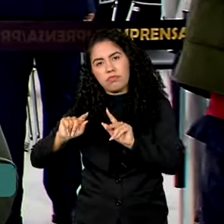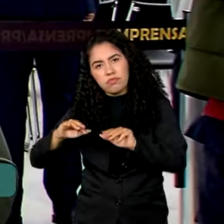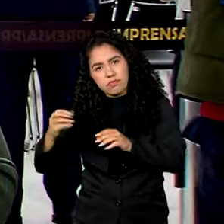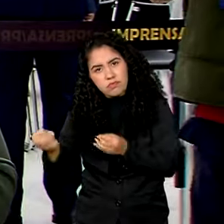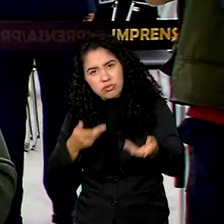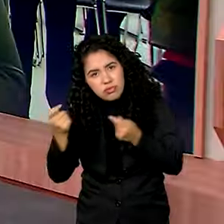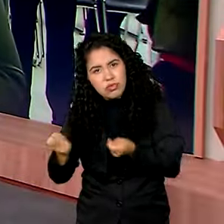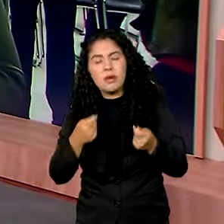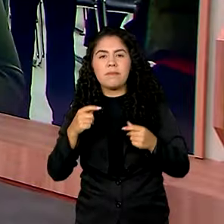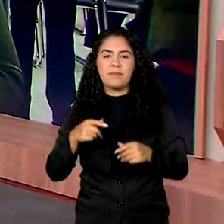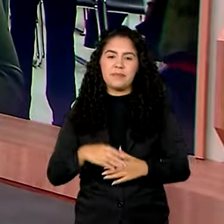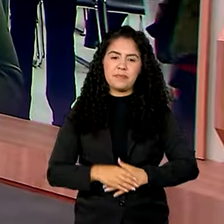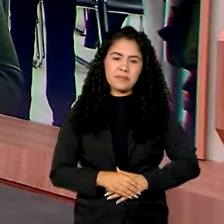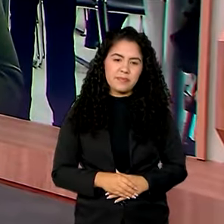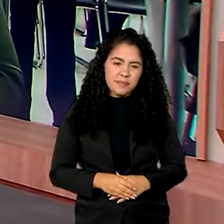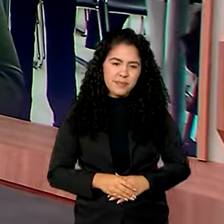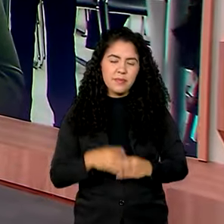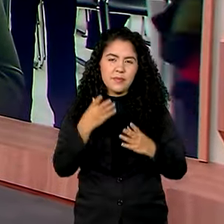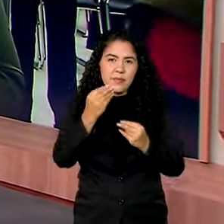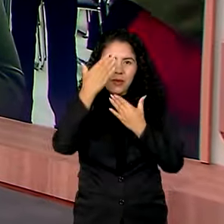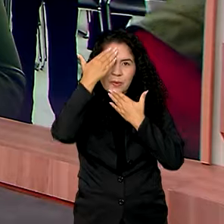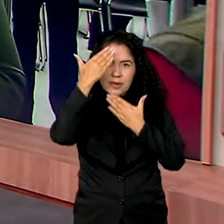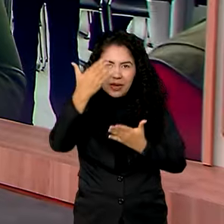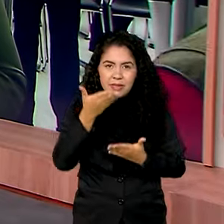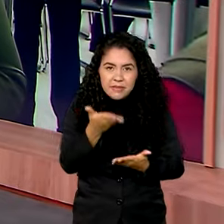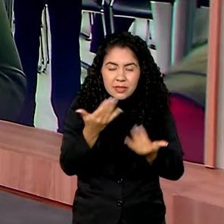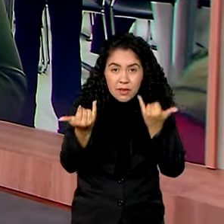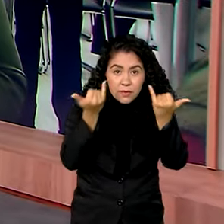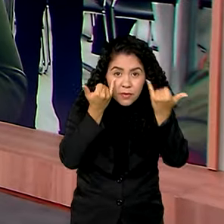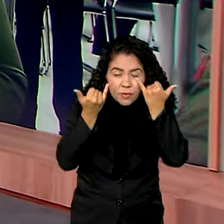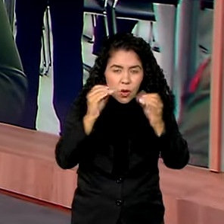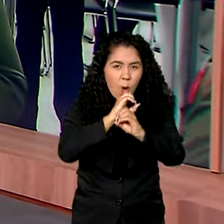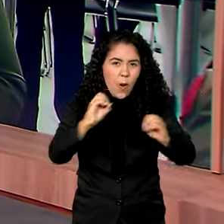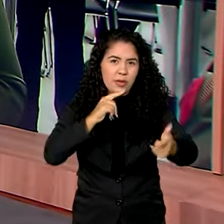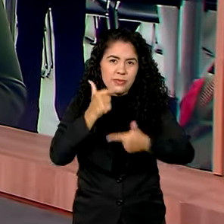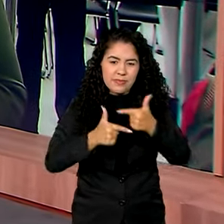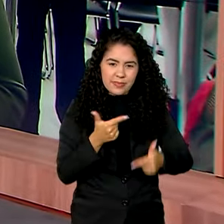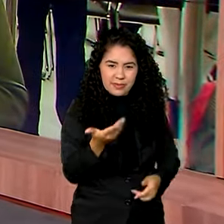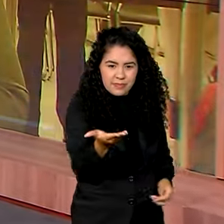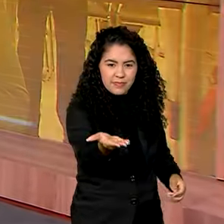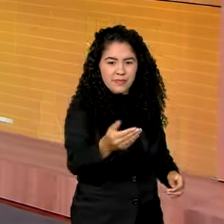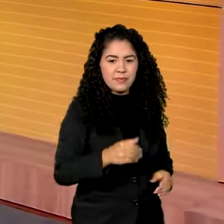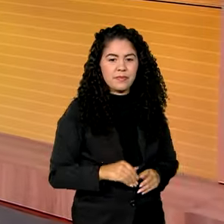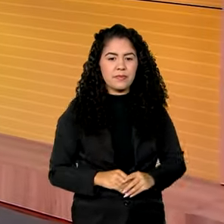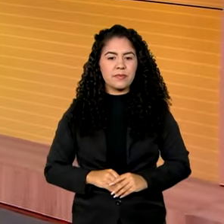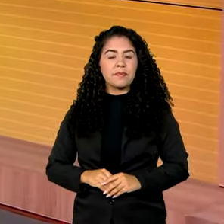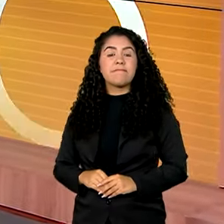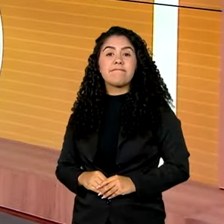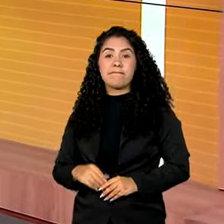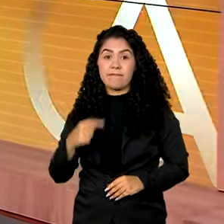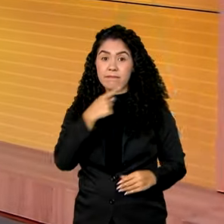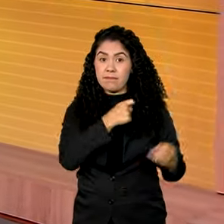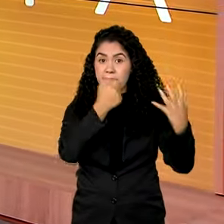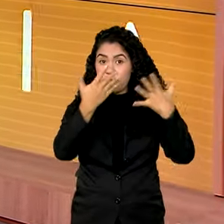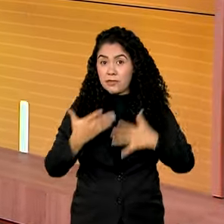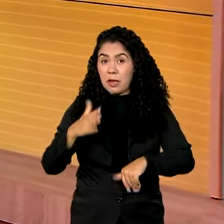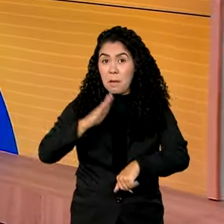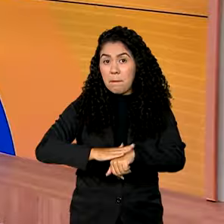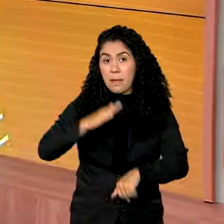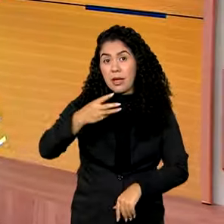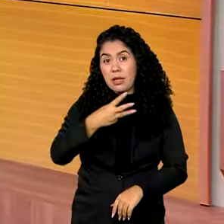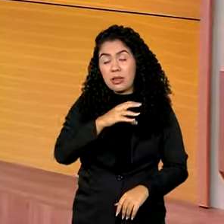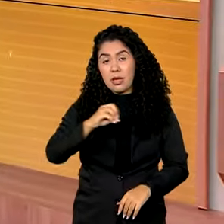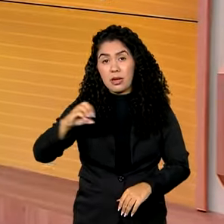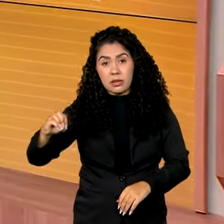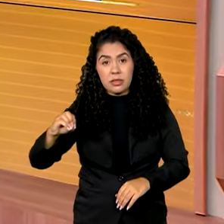com você, Vanessa. Ok, Marcinho, obrigada pelas informações, bom trabalho para você. Mais de 300 famílias do